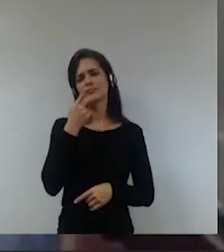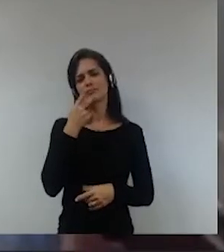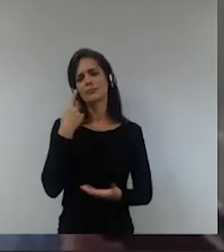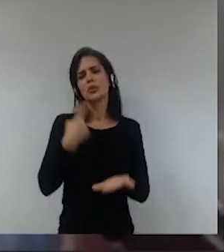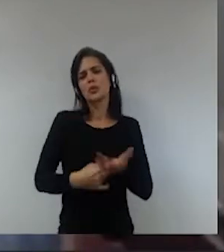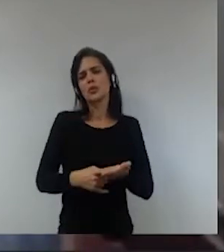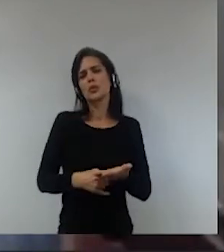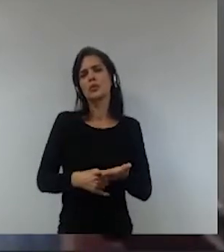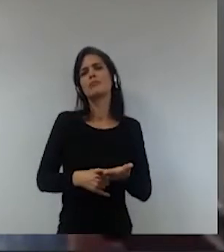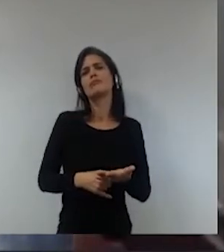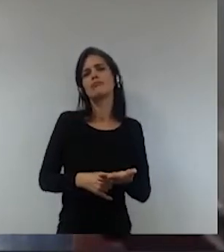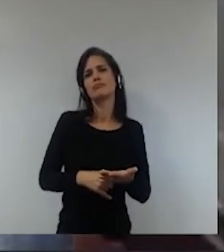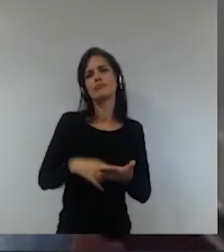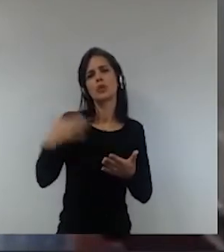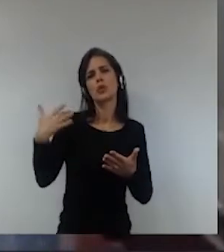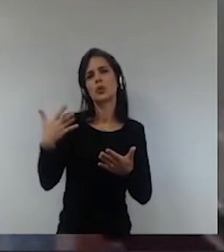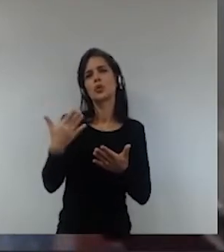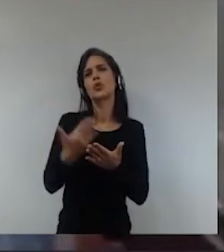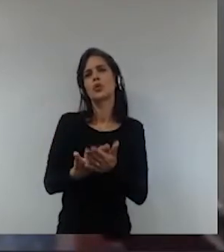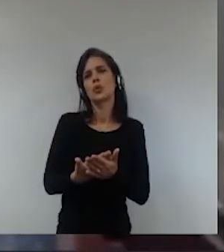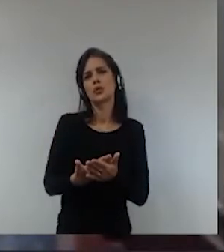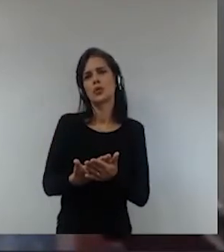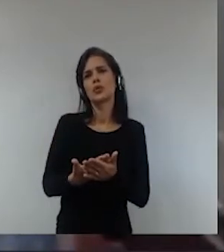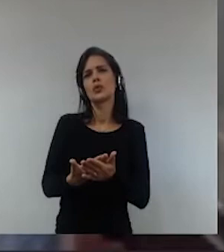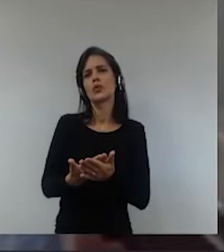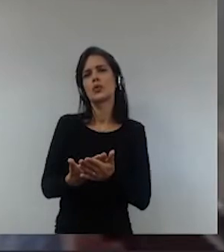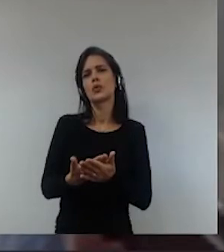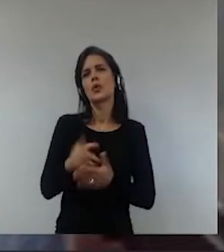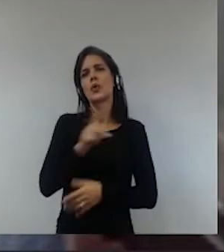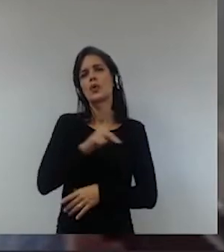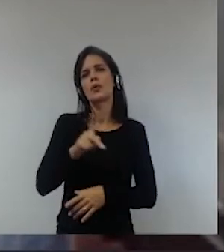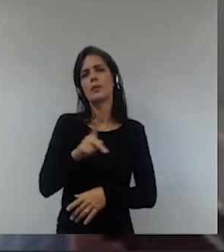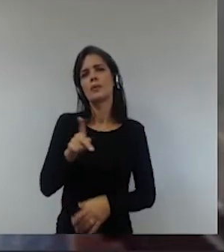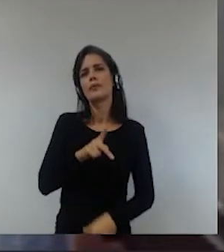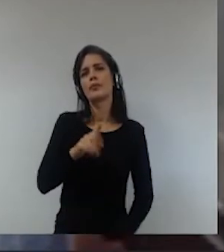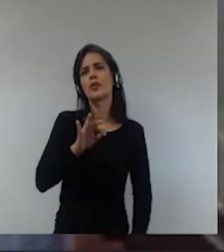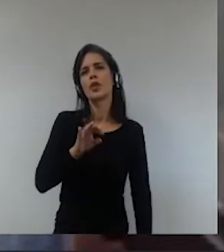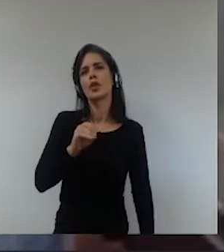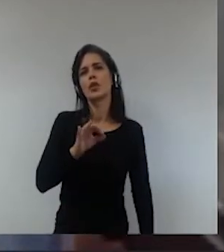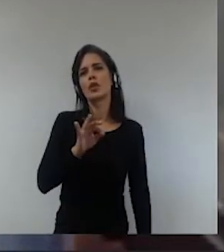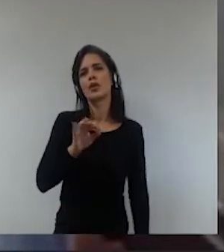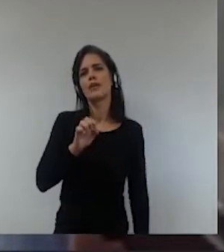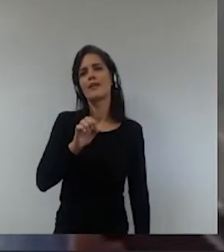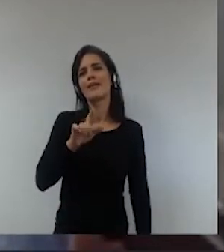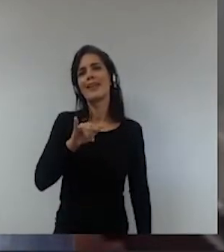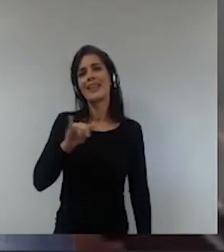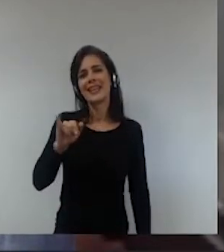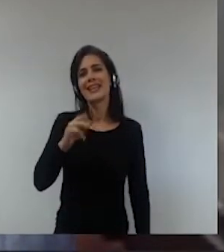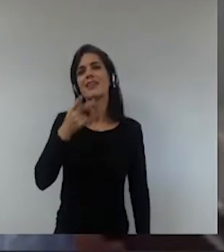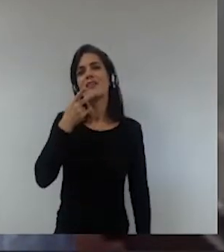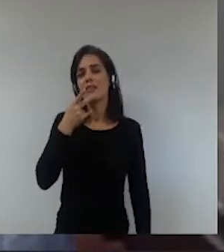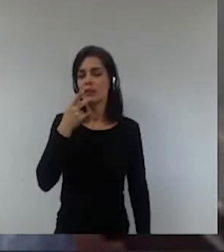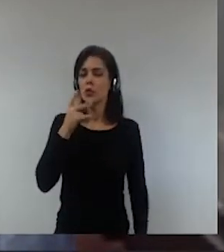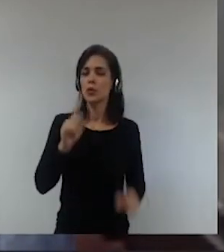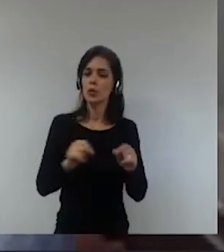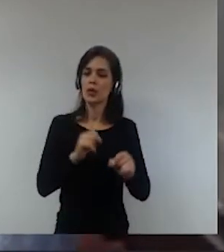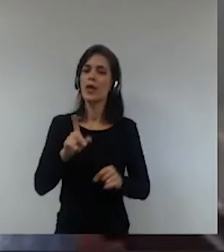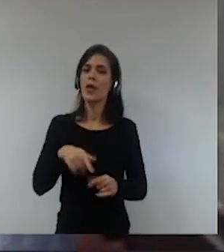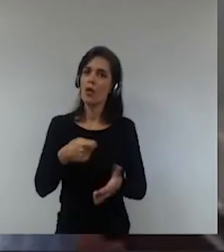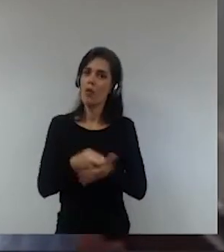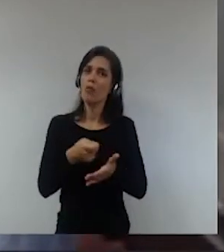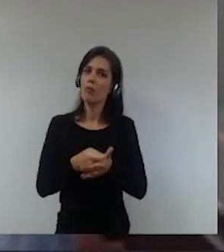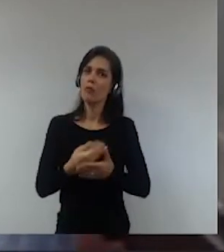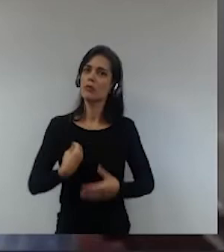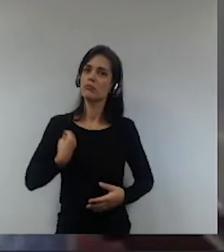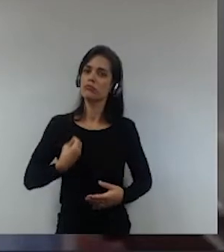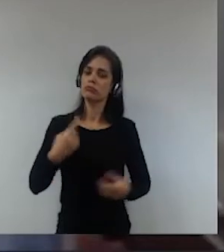bastante tempo, em voto do presidente Toffoli, decidiu que haverá, sim, a obrigatoriedade de